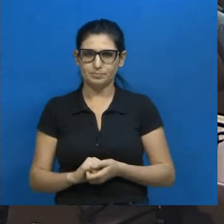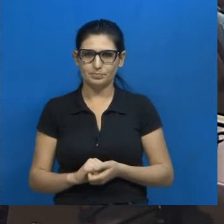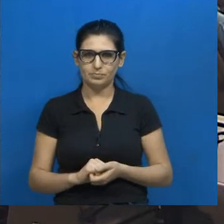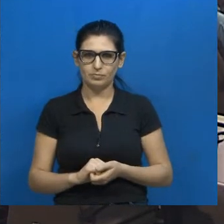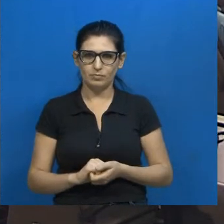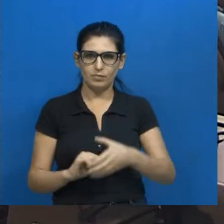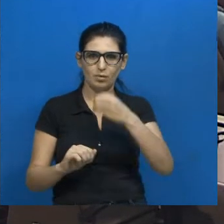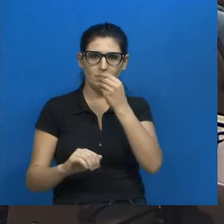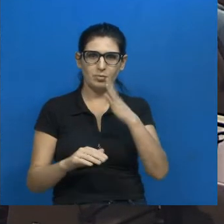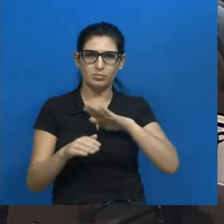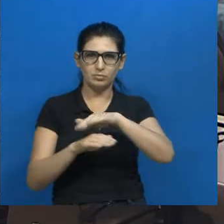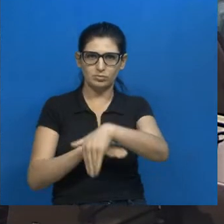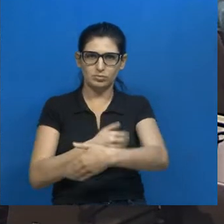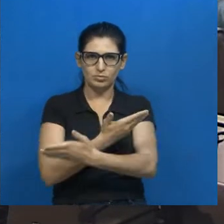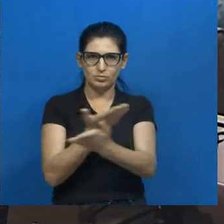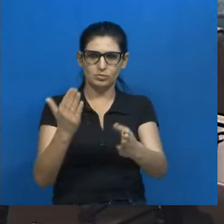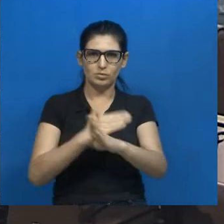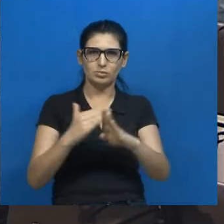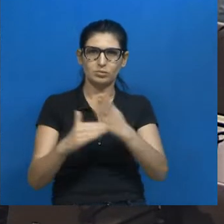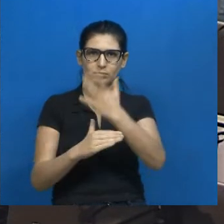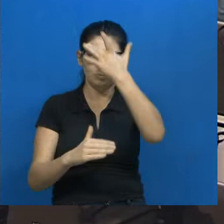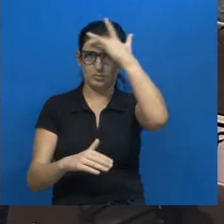Boa noite a todos.